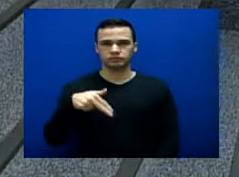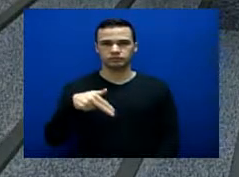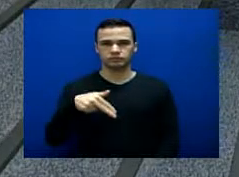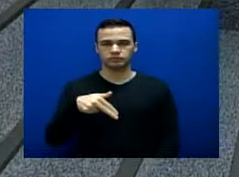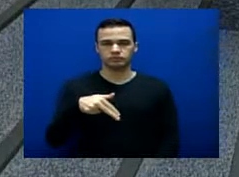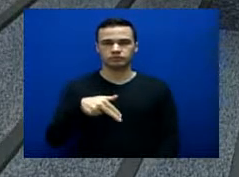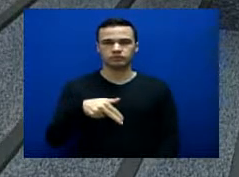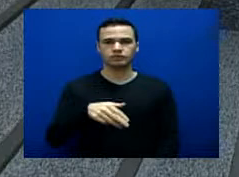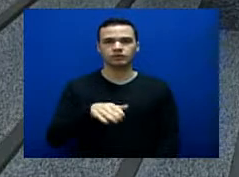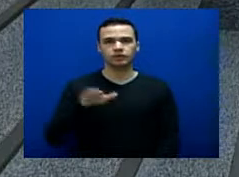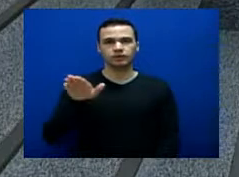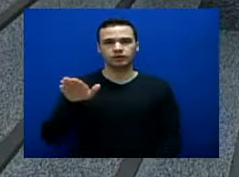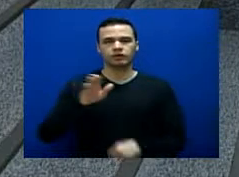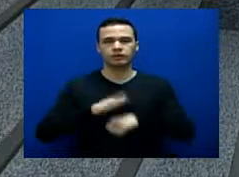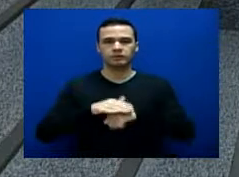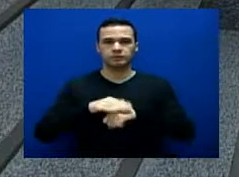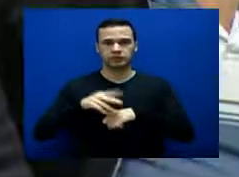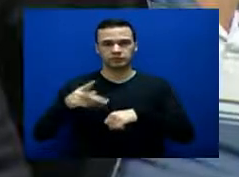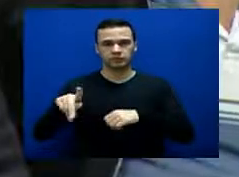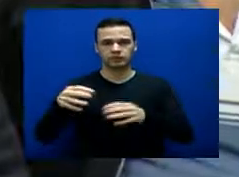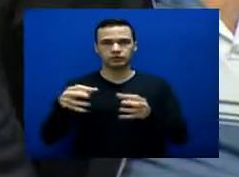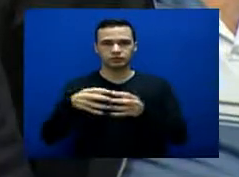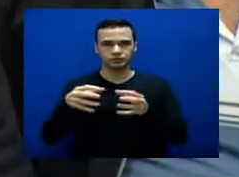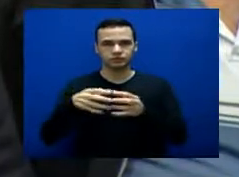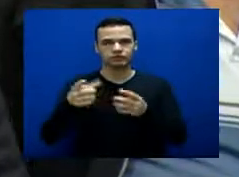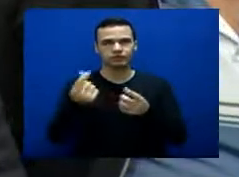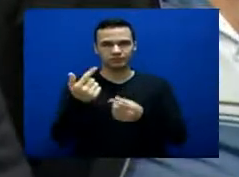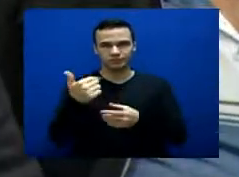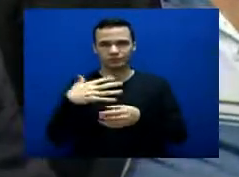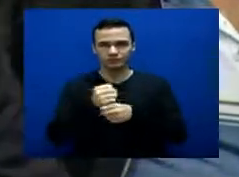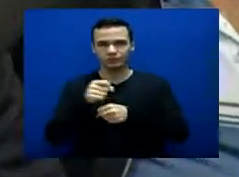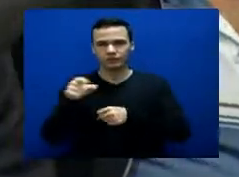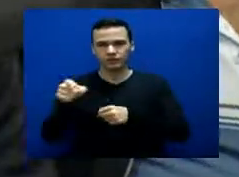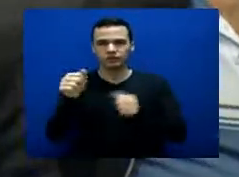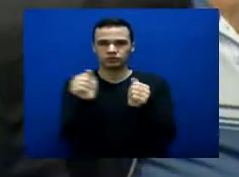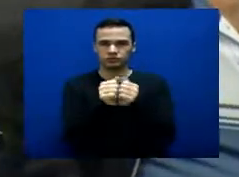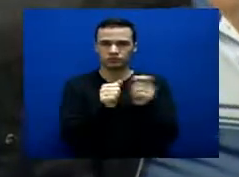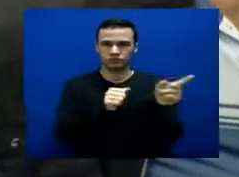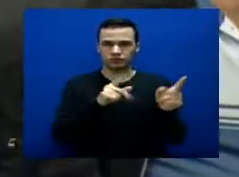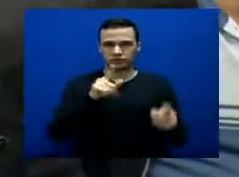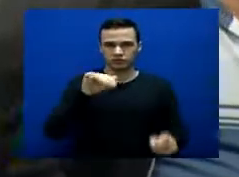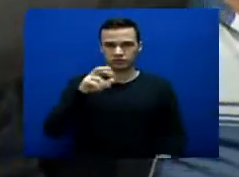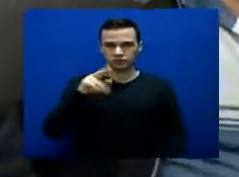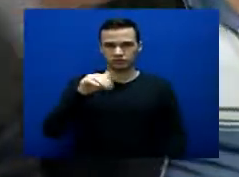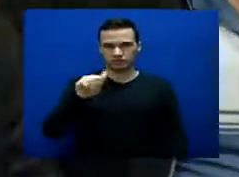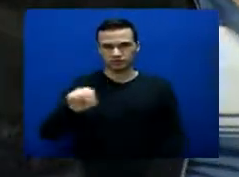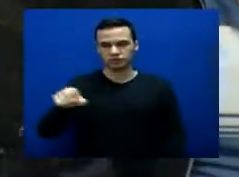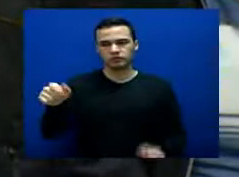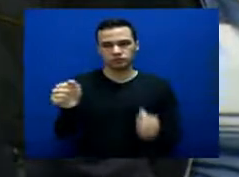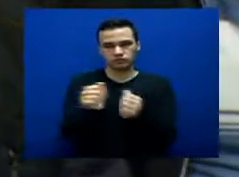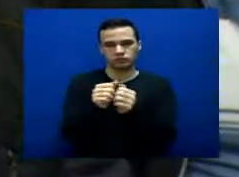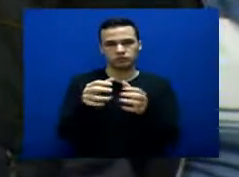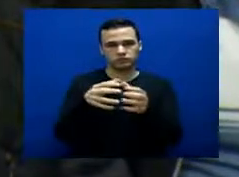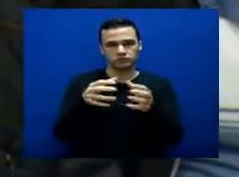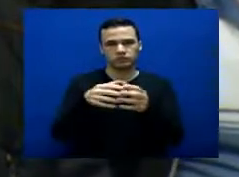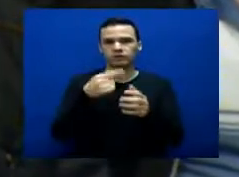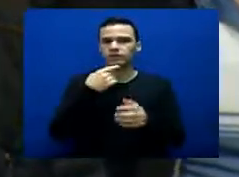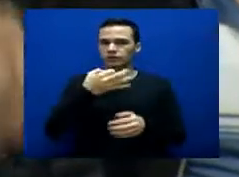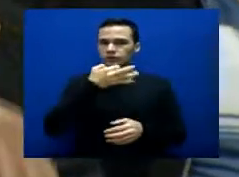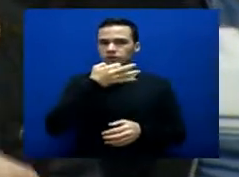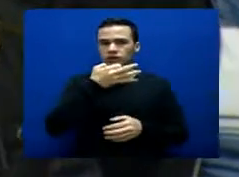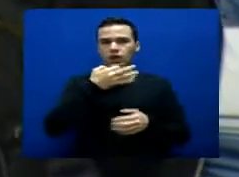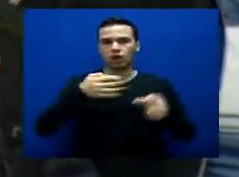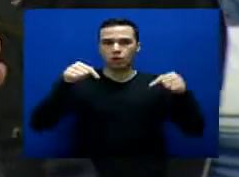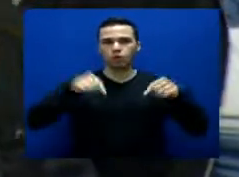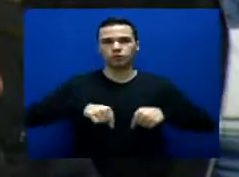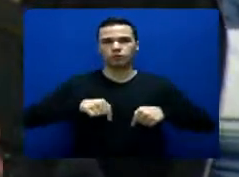Manga, eu sou presidente da Comissão de Economia. Eu estou aqui com o meu membro, o Périx é membro da minha comissão, e eu dou parecer hoje também, vamos